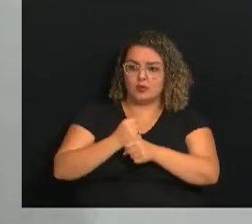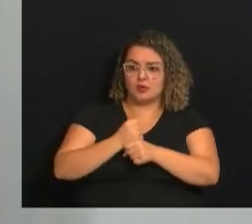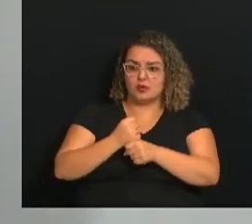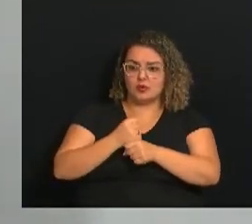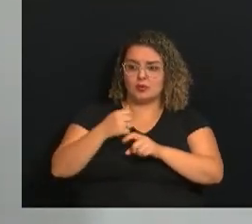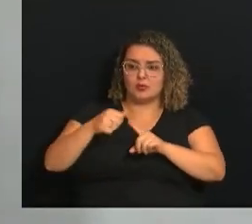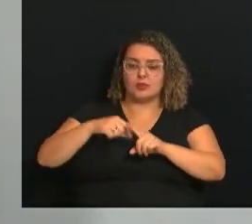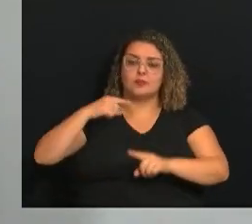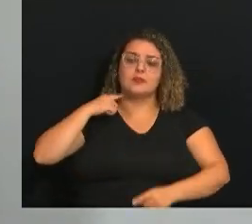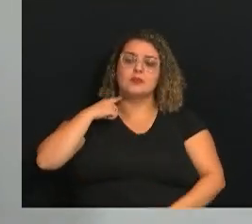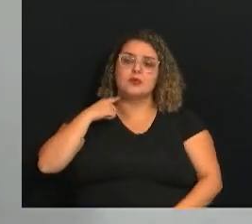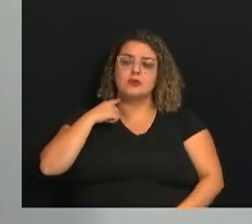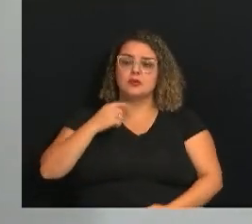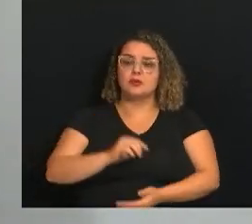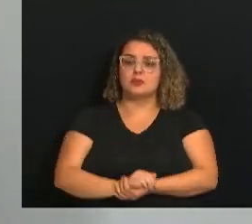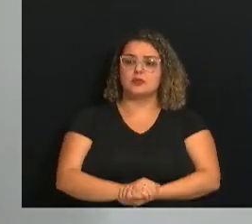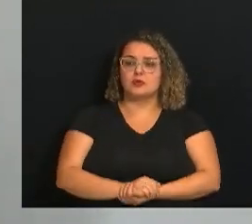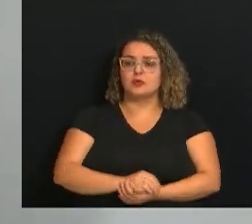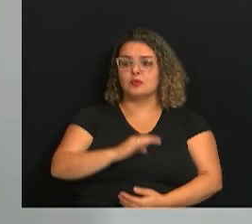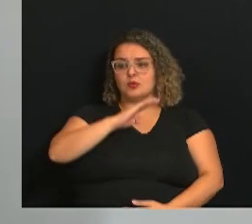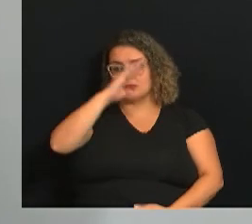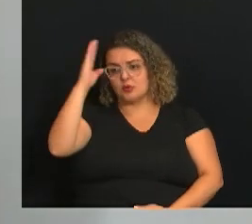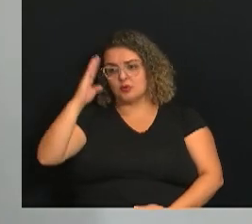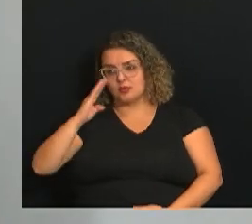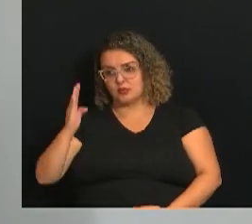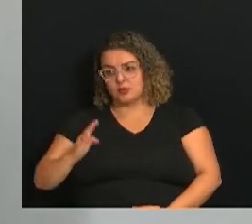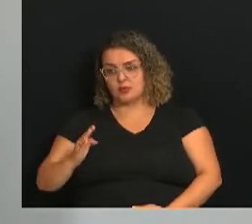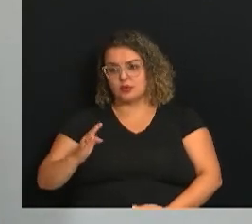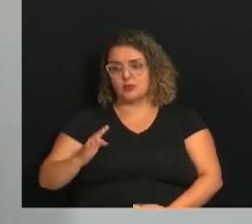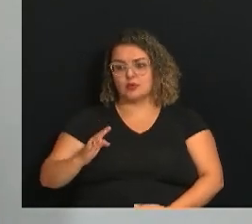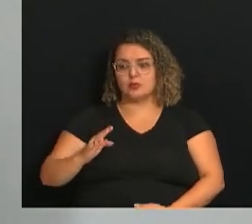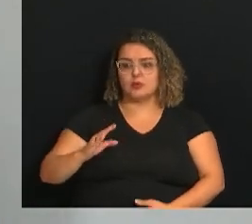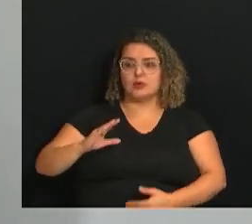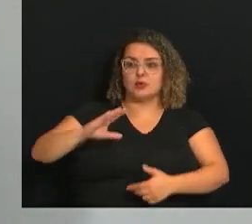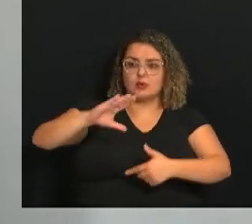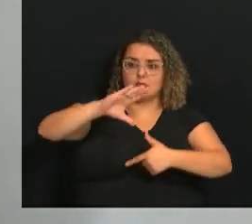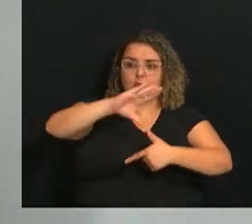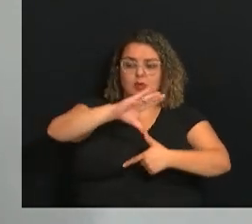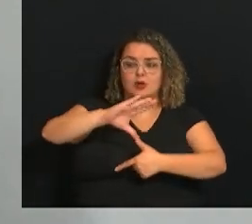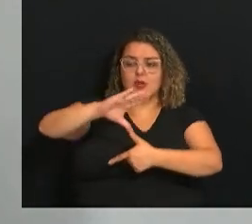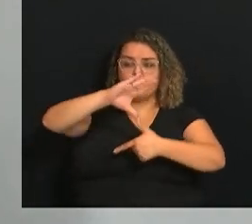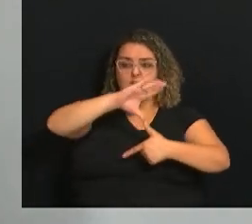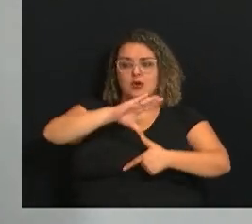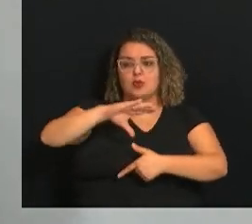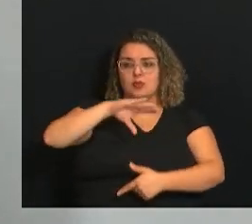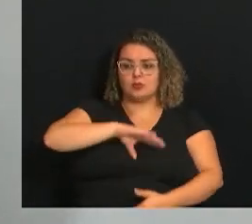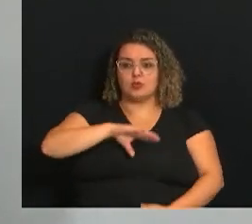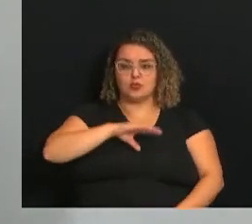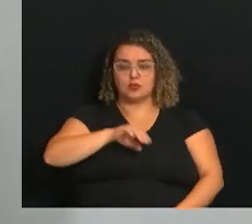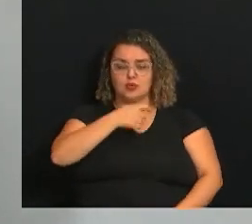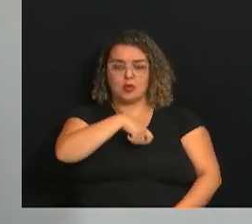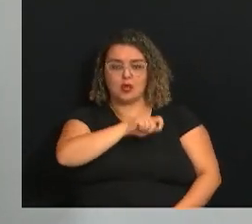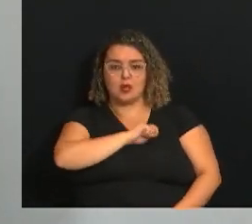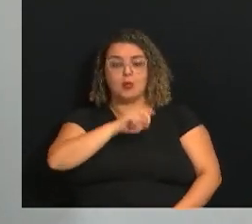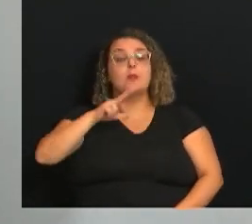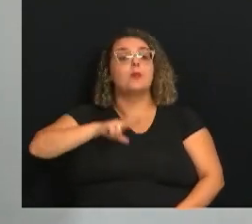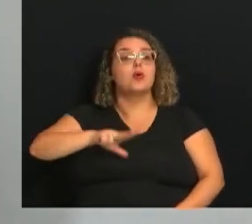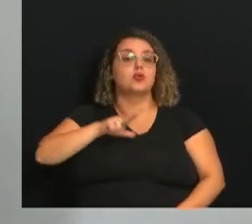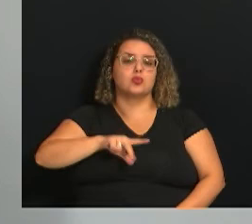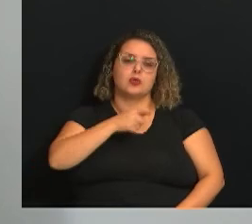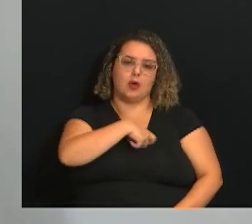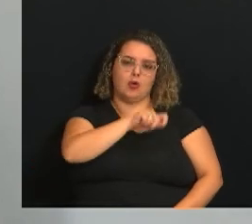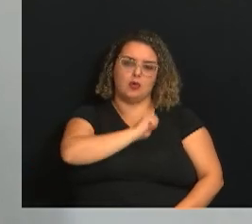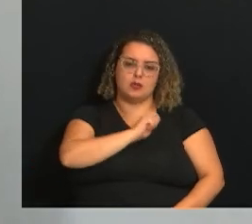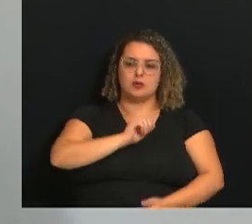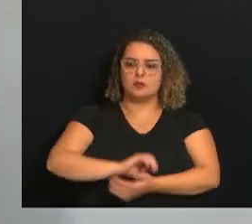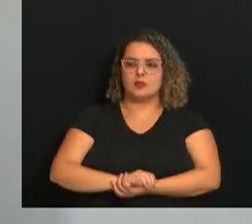uma Olimpíada do Brasil e da América Latina, com Portugal e Espanha, 12 países ao todo. E aí eu